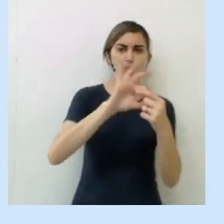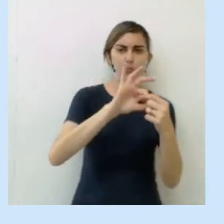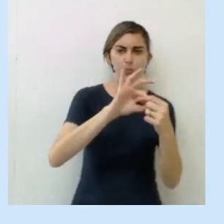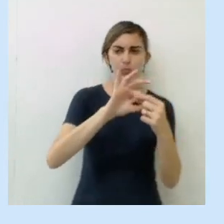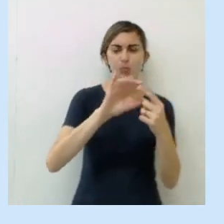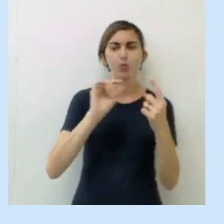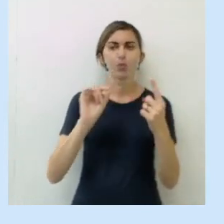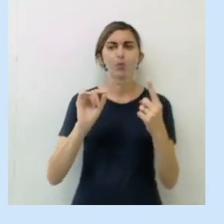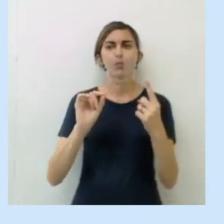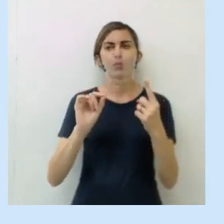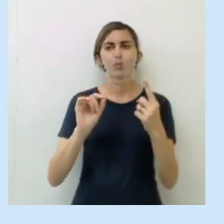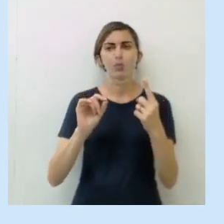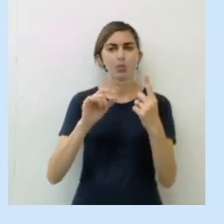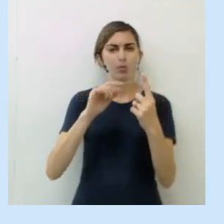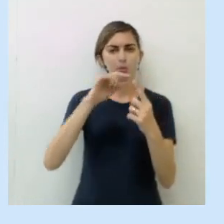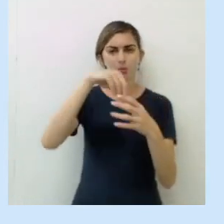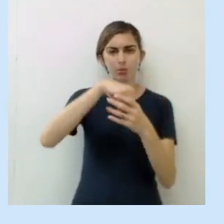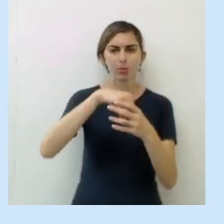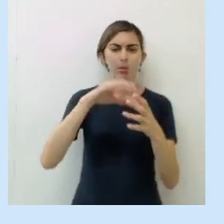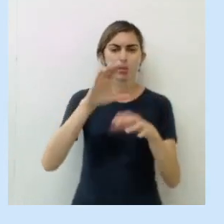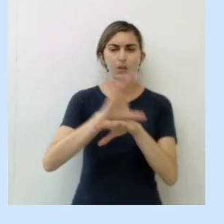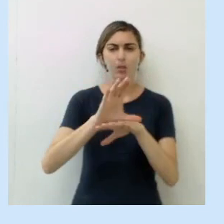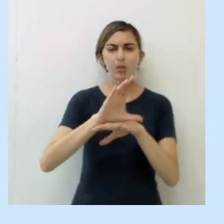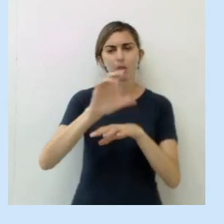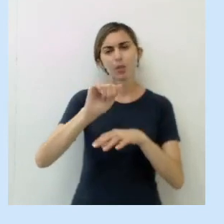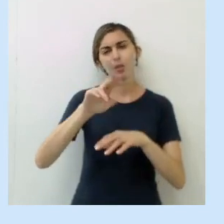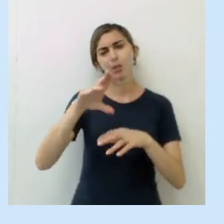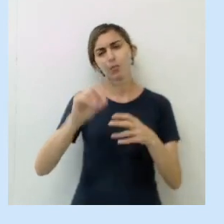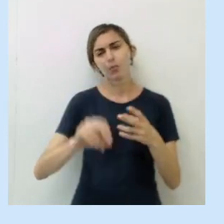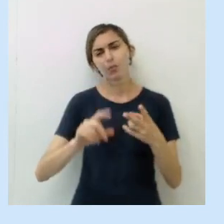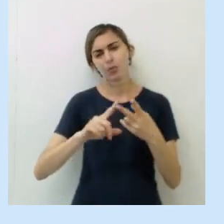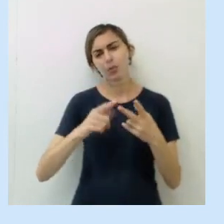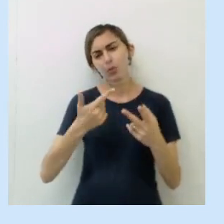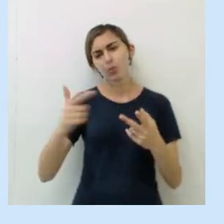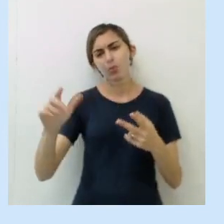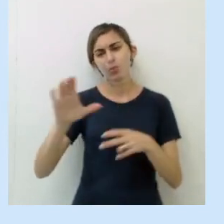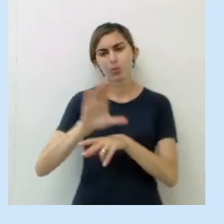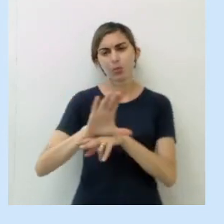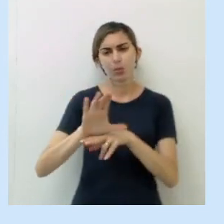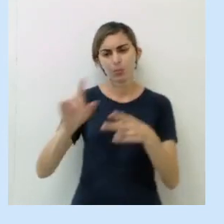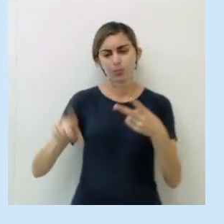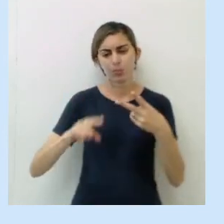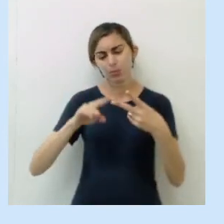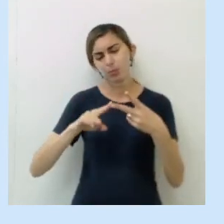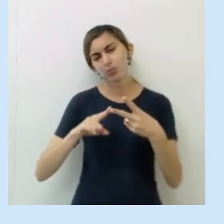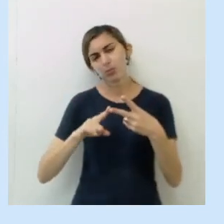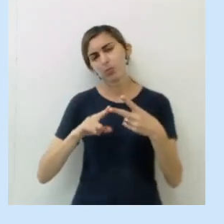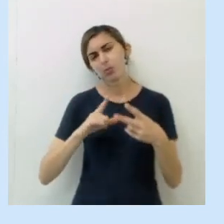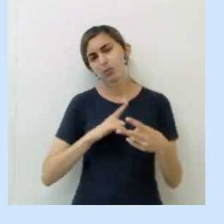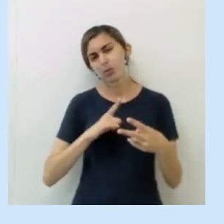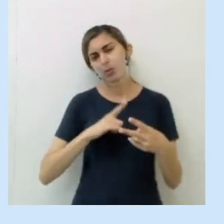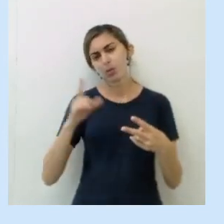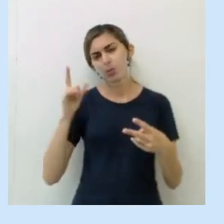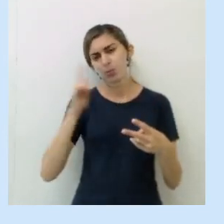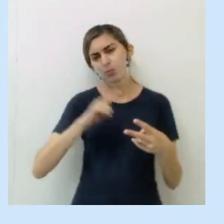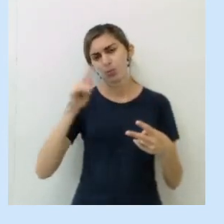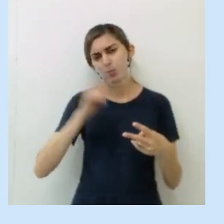eixo, ou seja, aqui tem um carbono, aqui tem outro carbono, certo? E aí eu